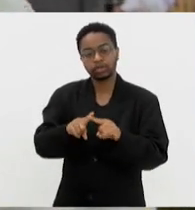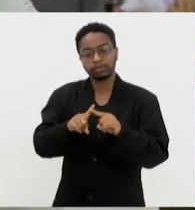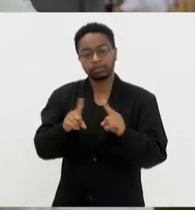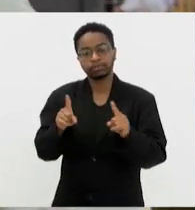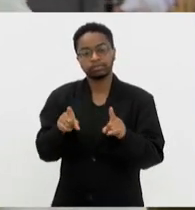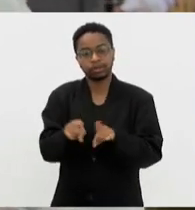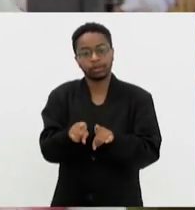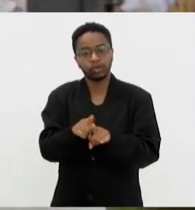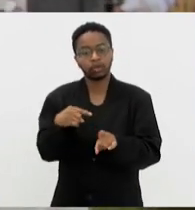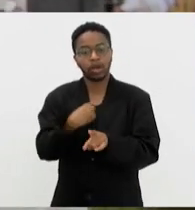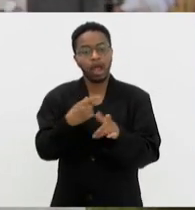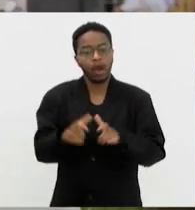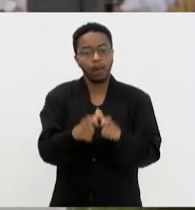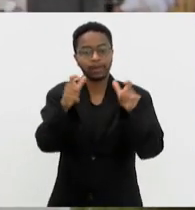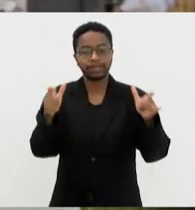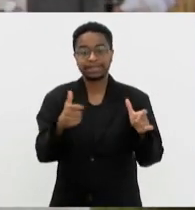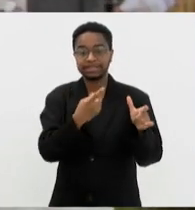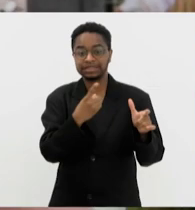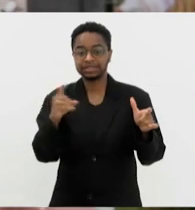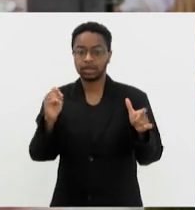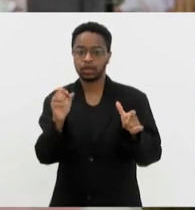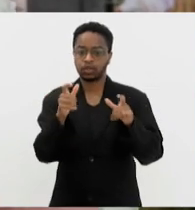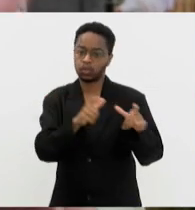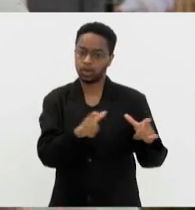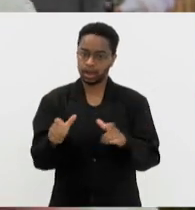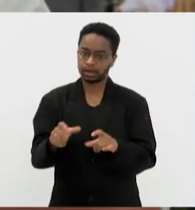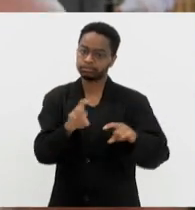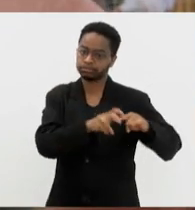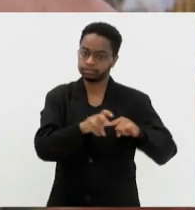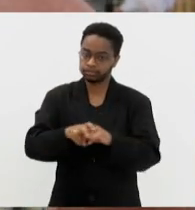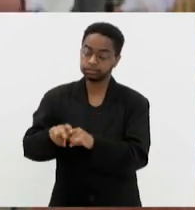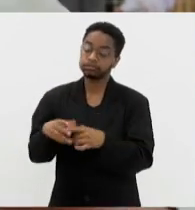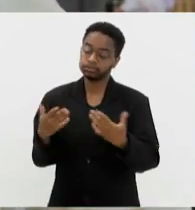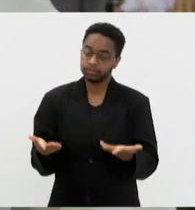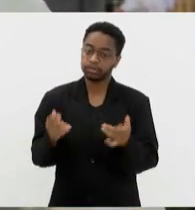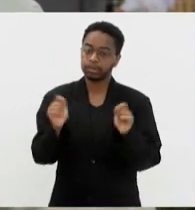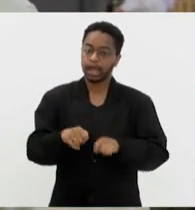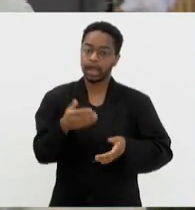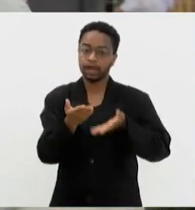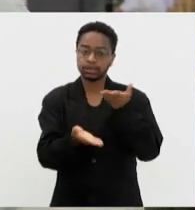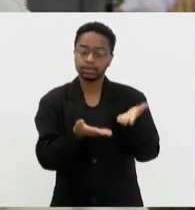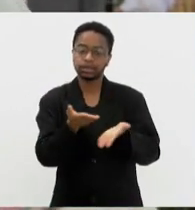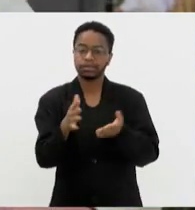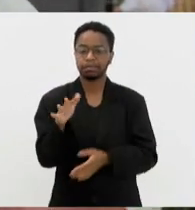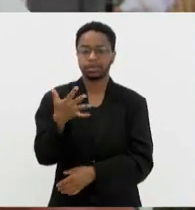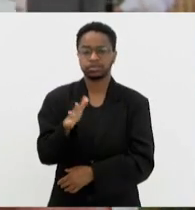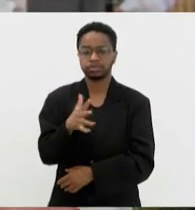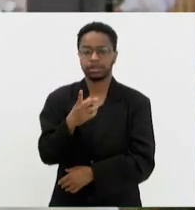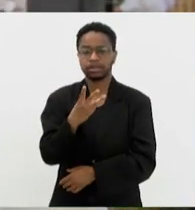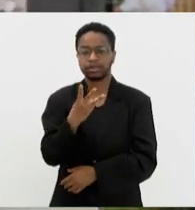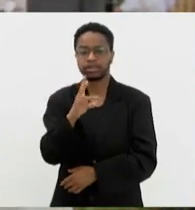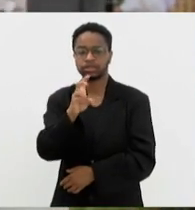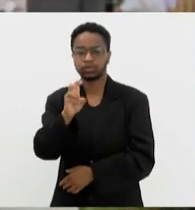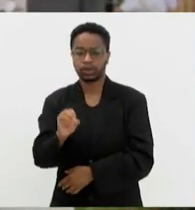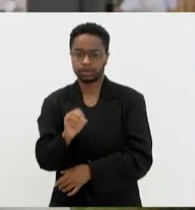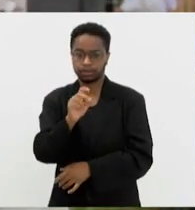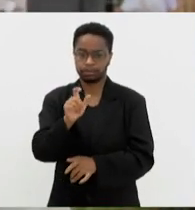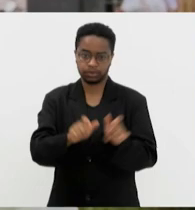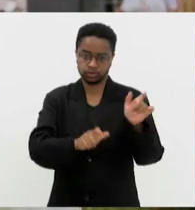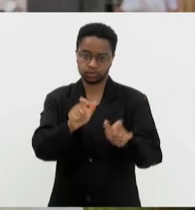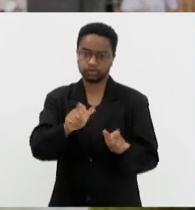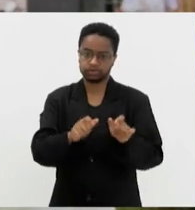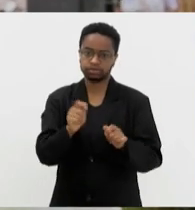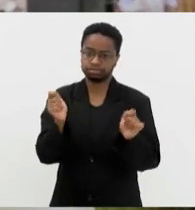mais 100 lugares no teatro, né? Isso vai fazer com que a gente possa estar atendendo em torno de 350